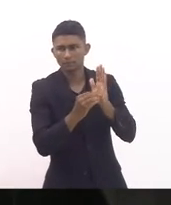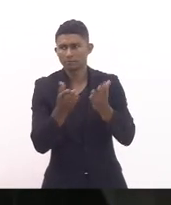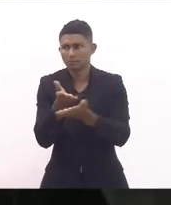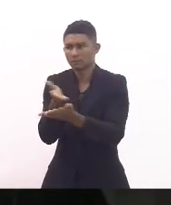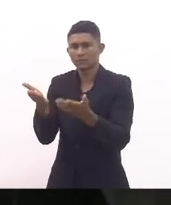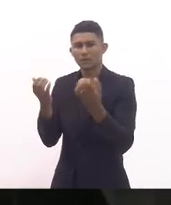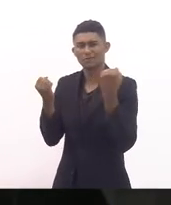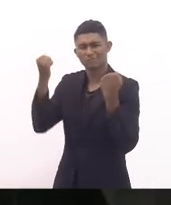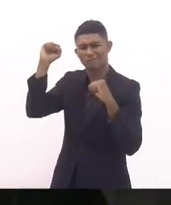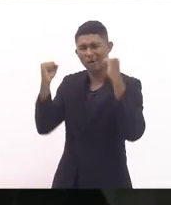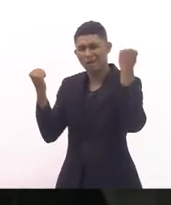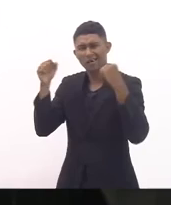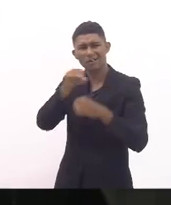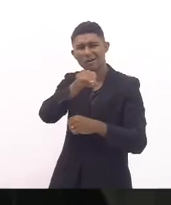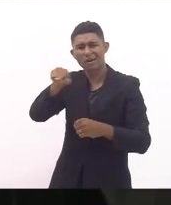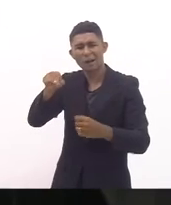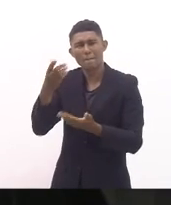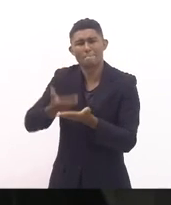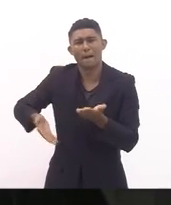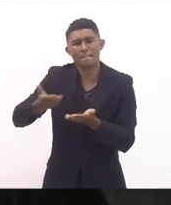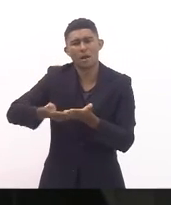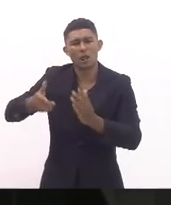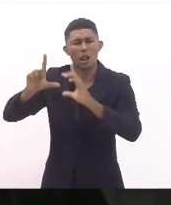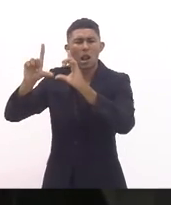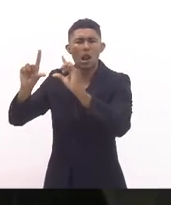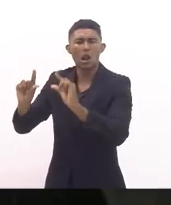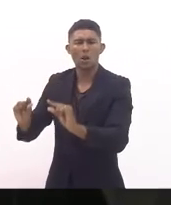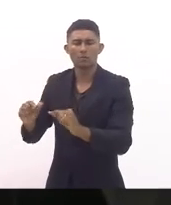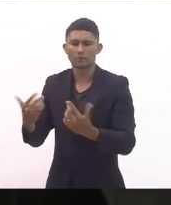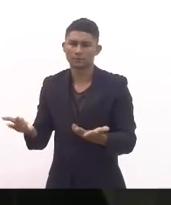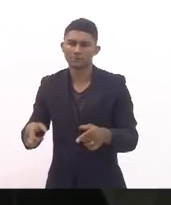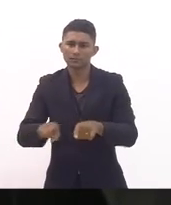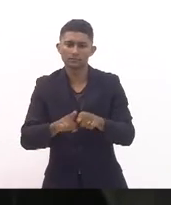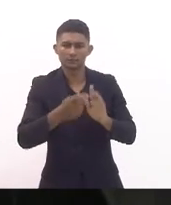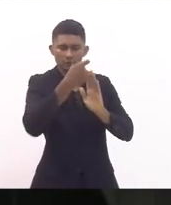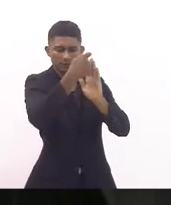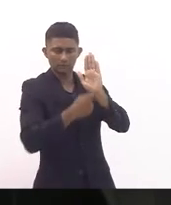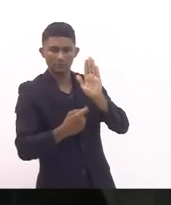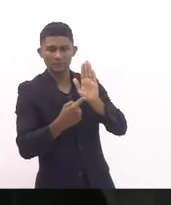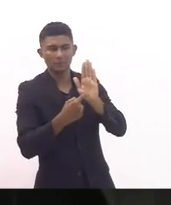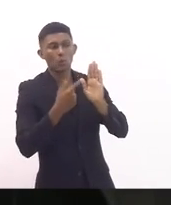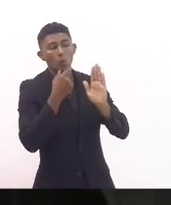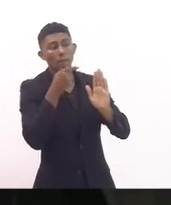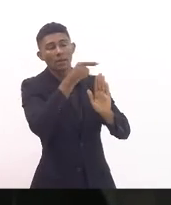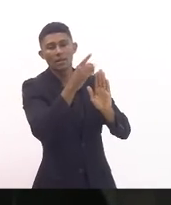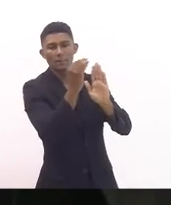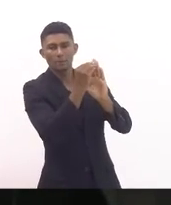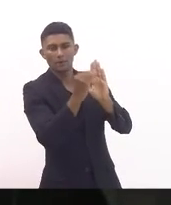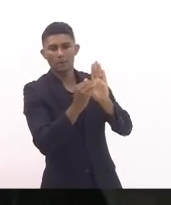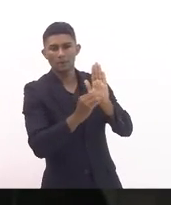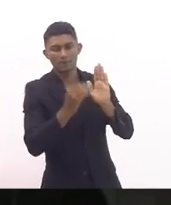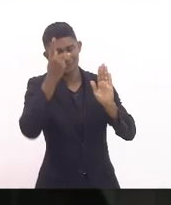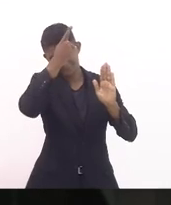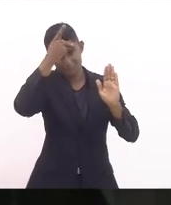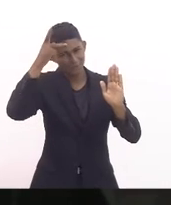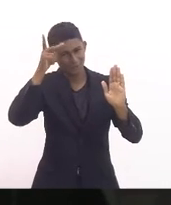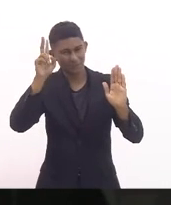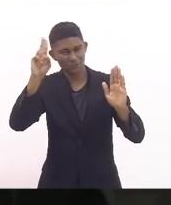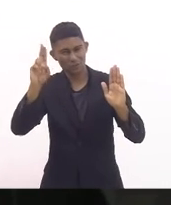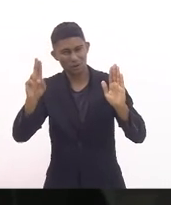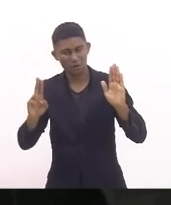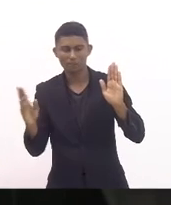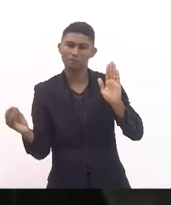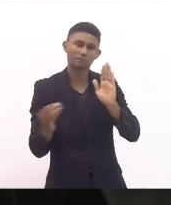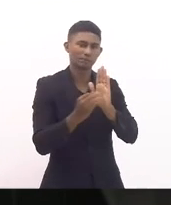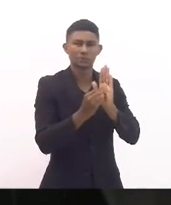fala que o Cavado então e ele ele tava lembrando no artigo dele de algumas figuras ele Cita uma só pra gente poder acertar